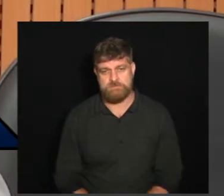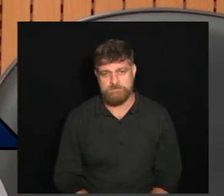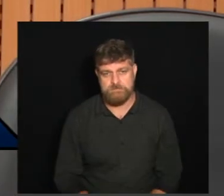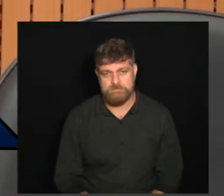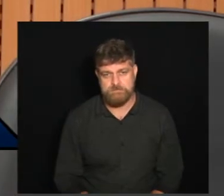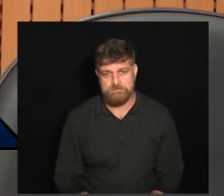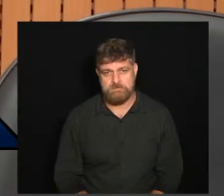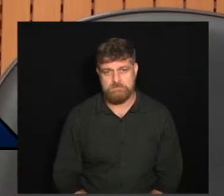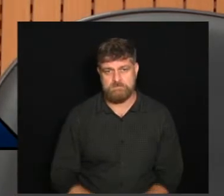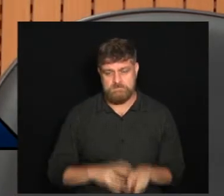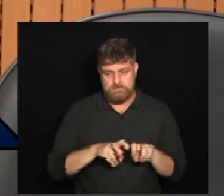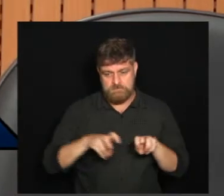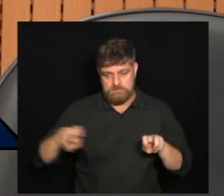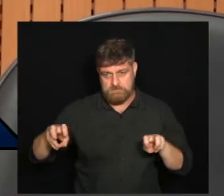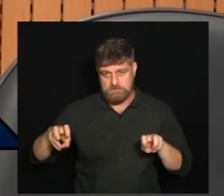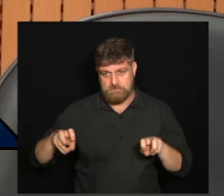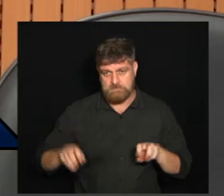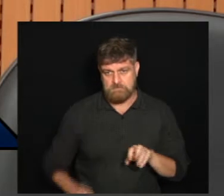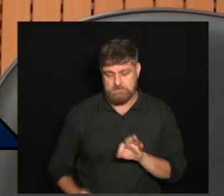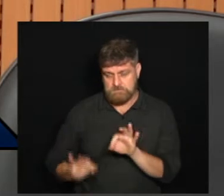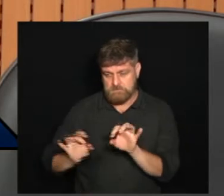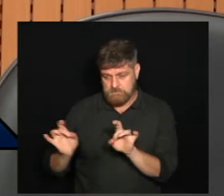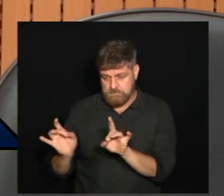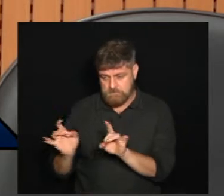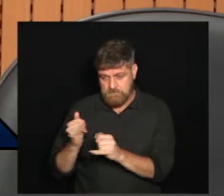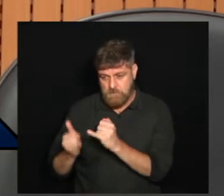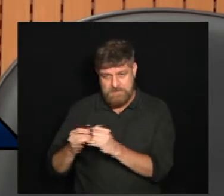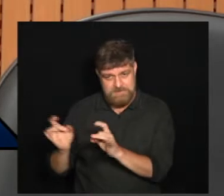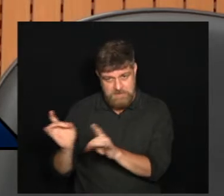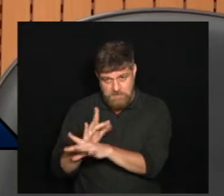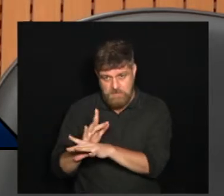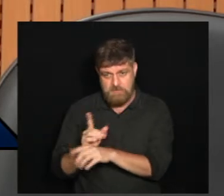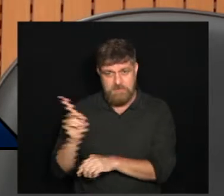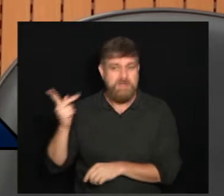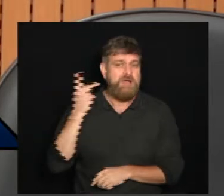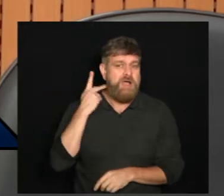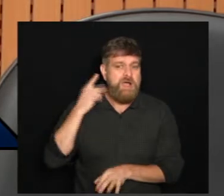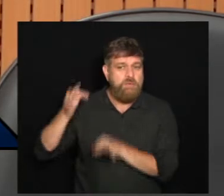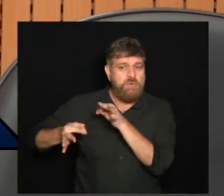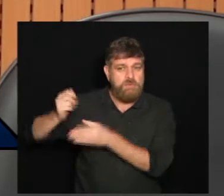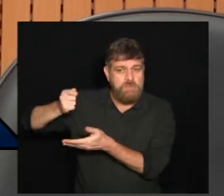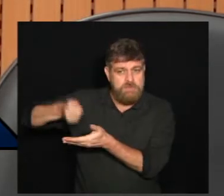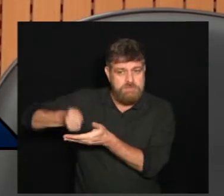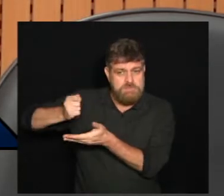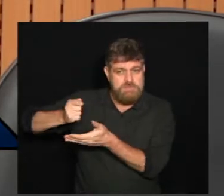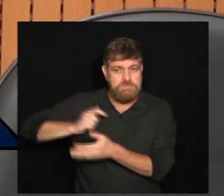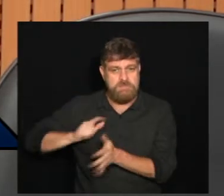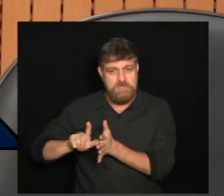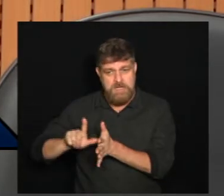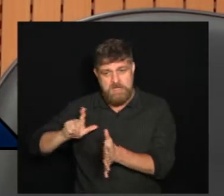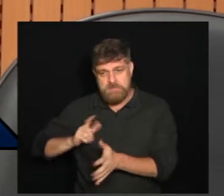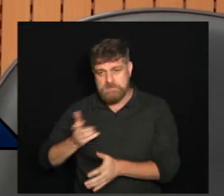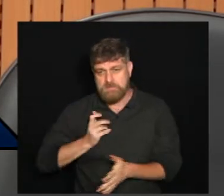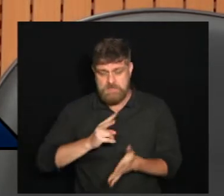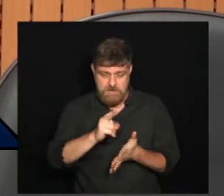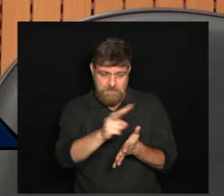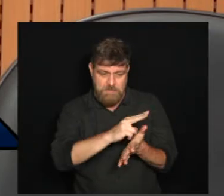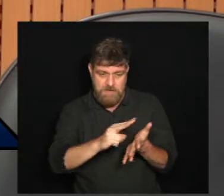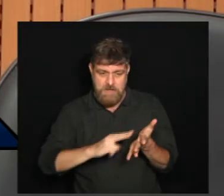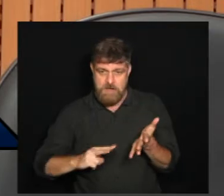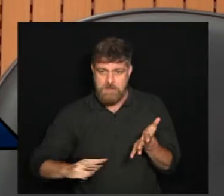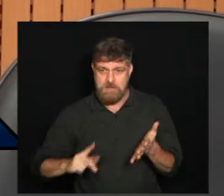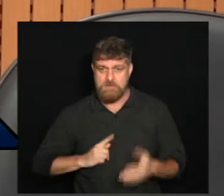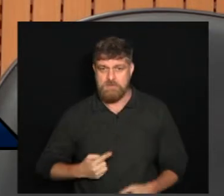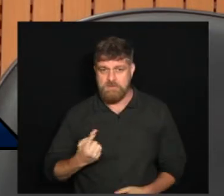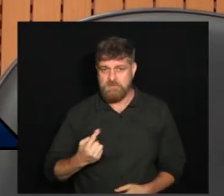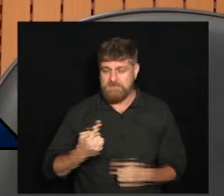o ato da mesa que está sendo finalizado nesse momento lá na Procuradoria. Mas antes, porém, eu quero fazer a leitura de uma nota de